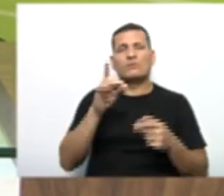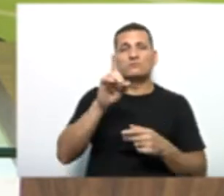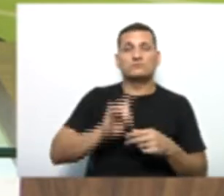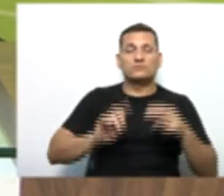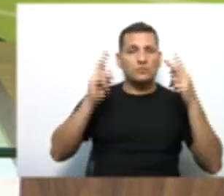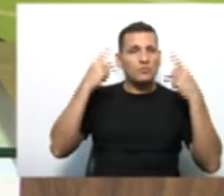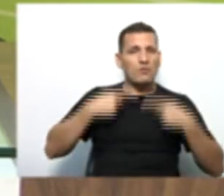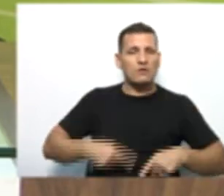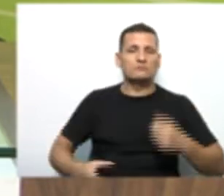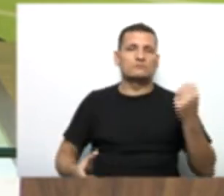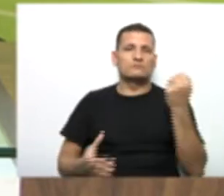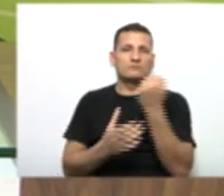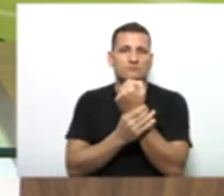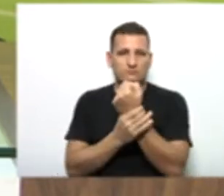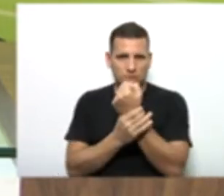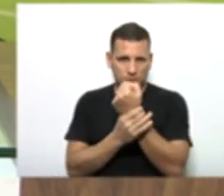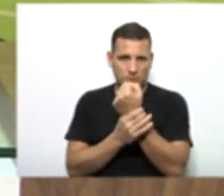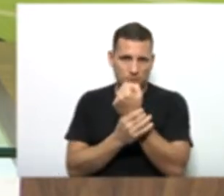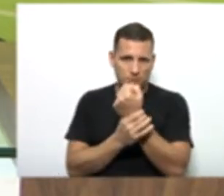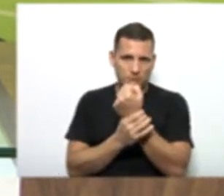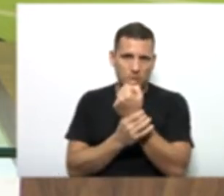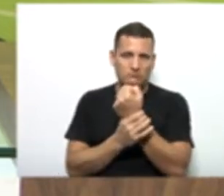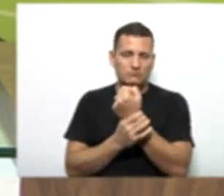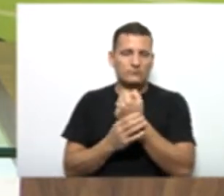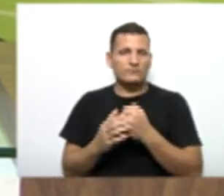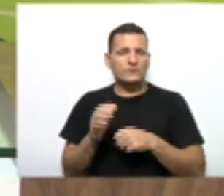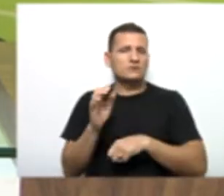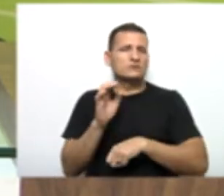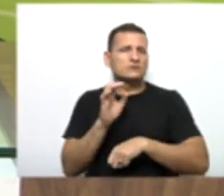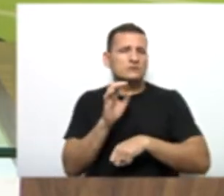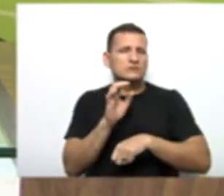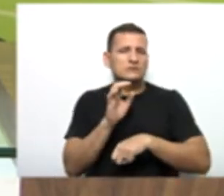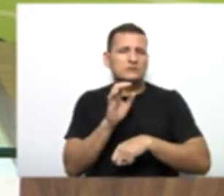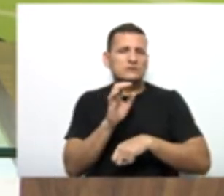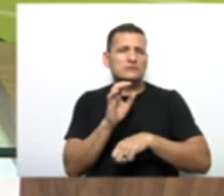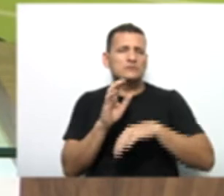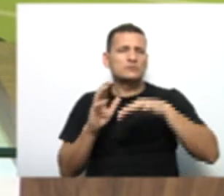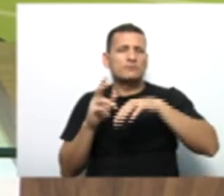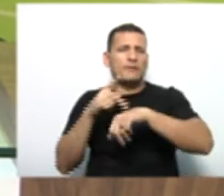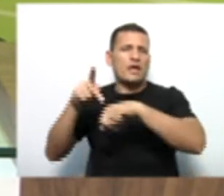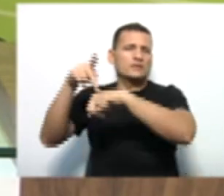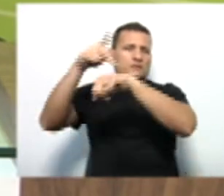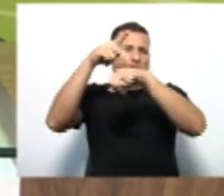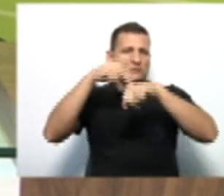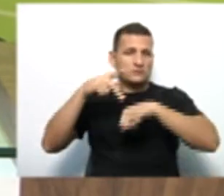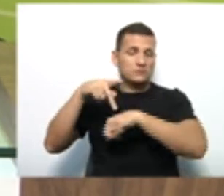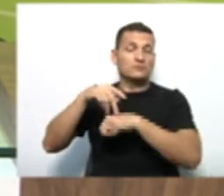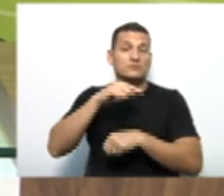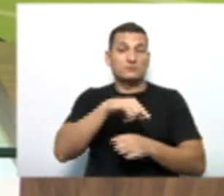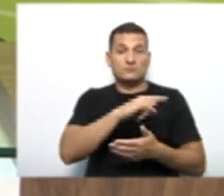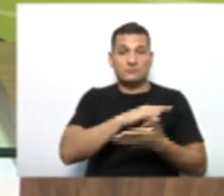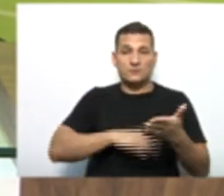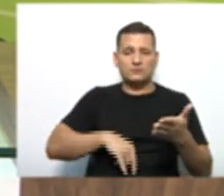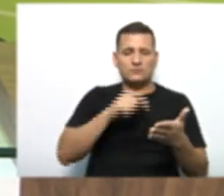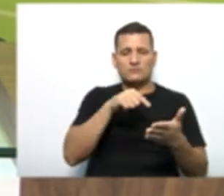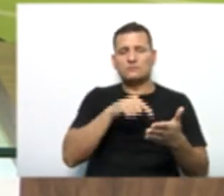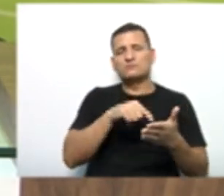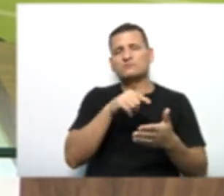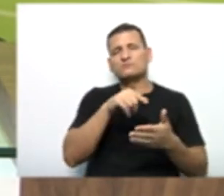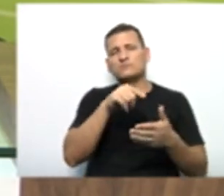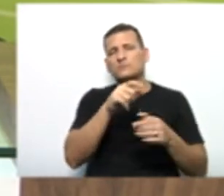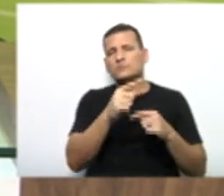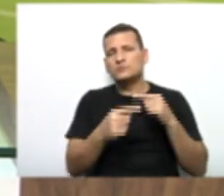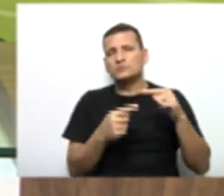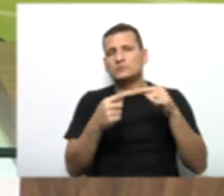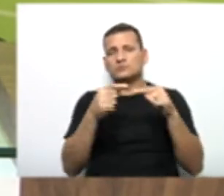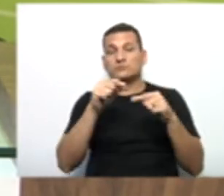ser garantidos pelos Estados nacionais do mundo inteiro. E esse documento ele foi construído com o objetivo de